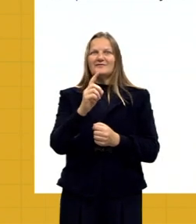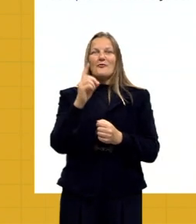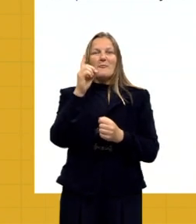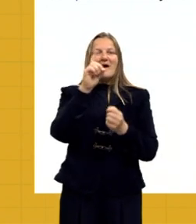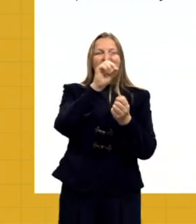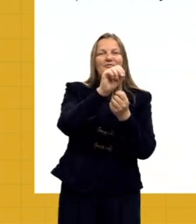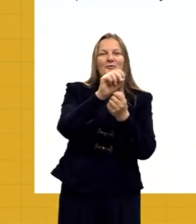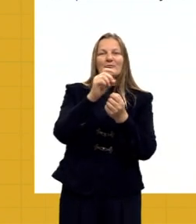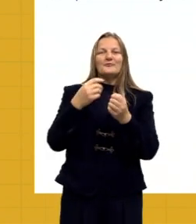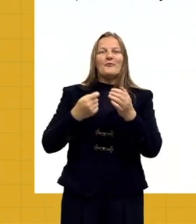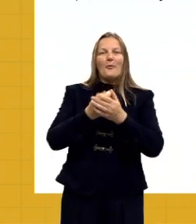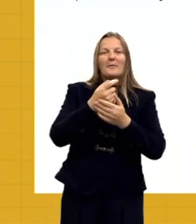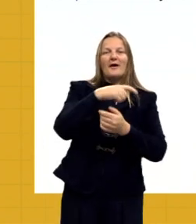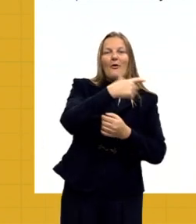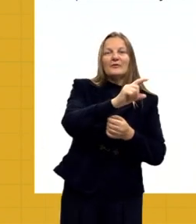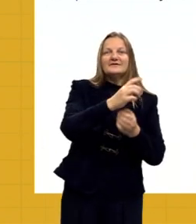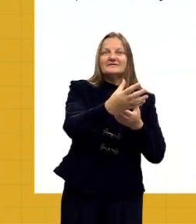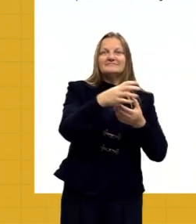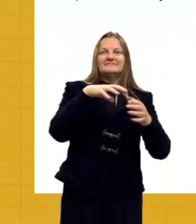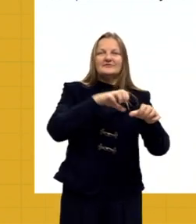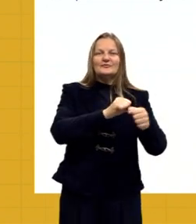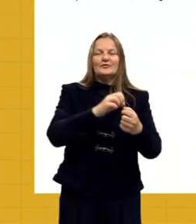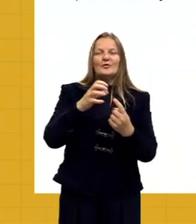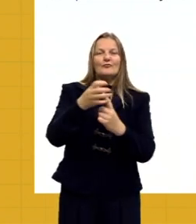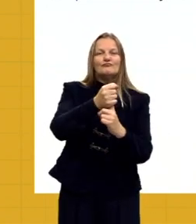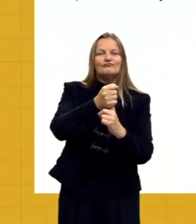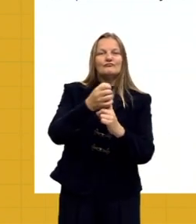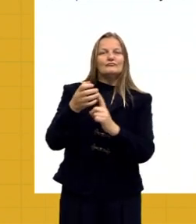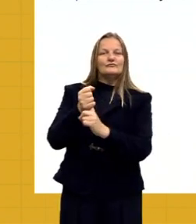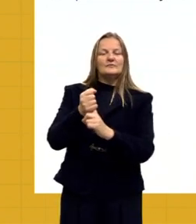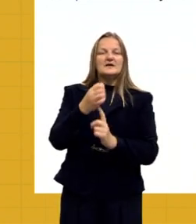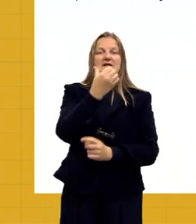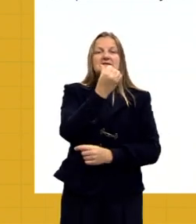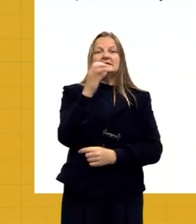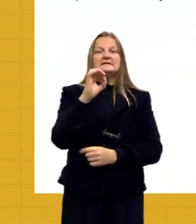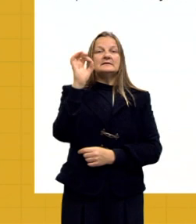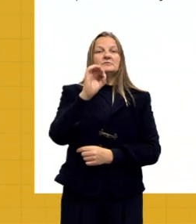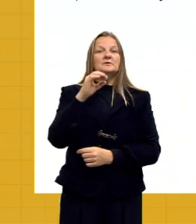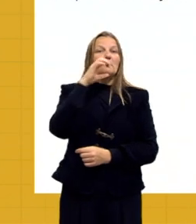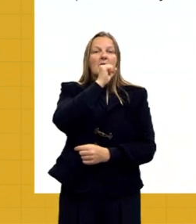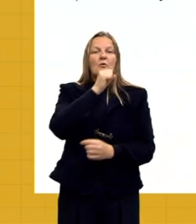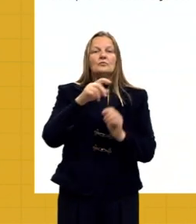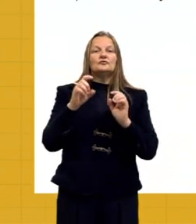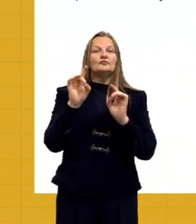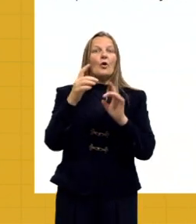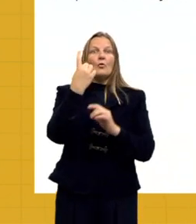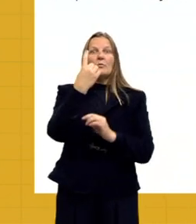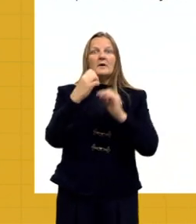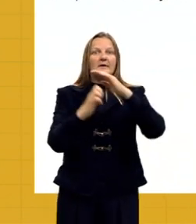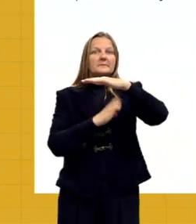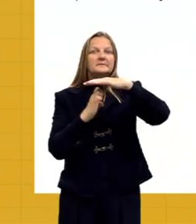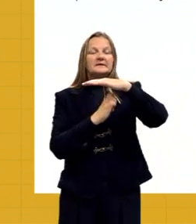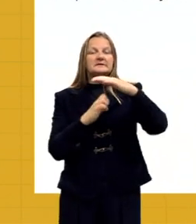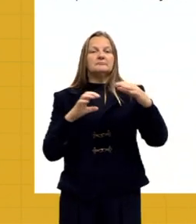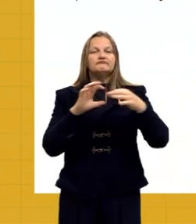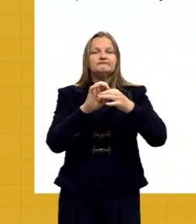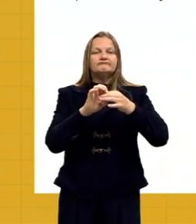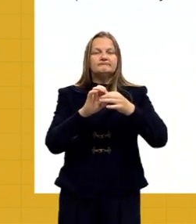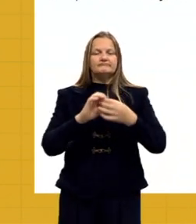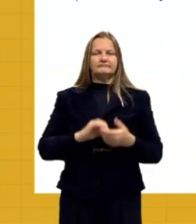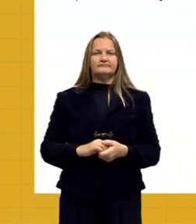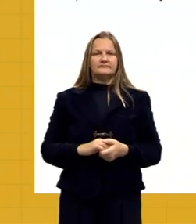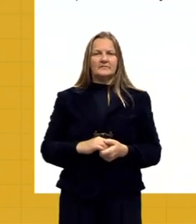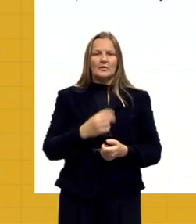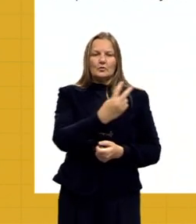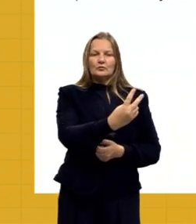dona do mercado né ela vai ter por exemplo sessenta por cento do mercado de pão né duas lá sim sim